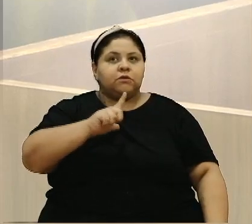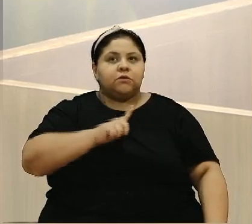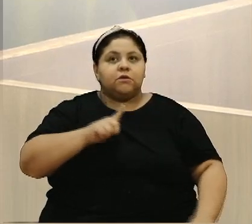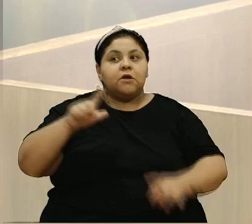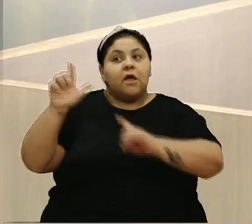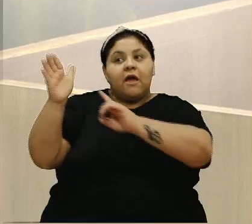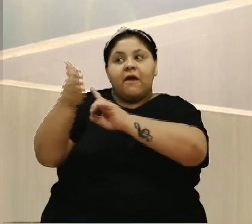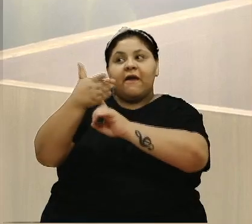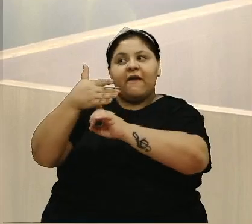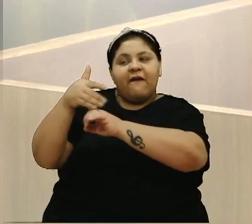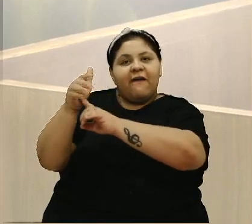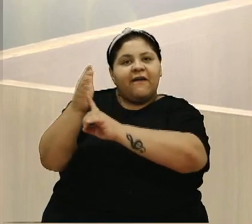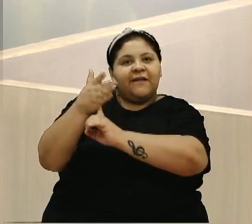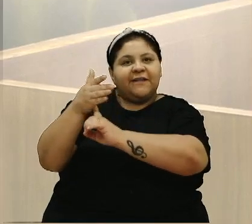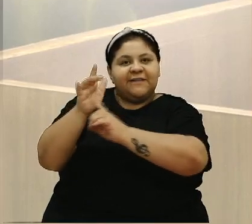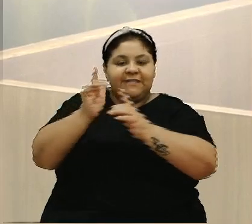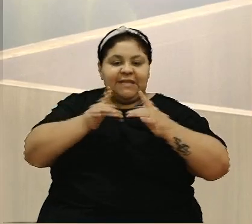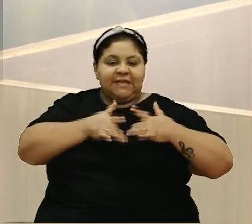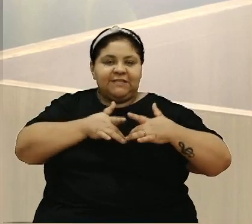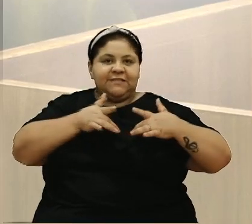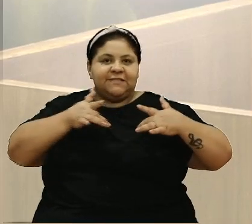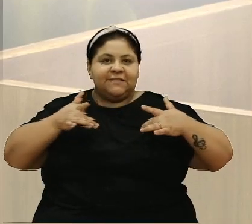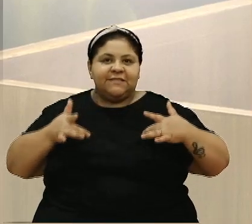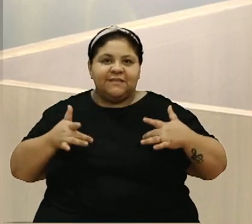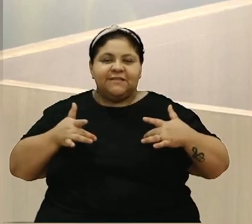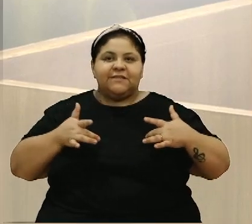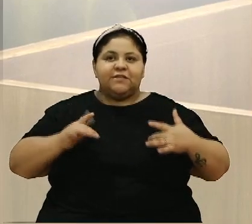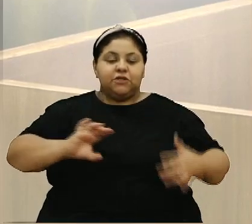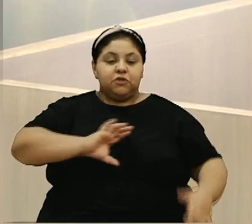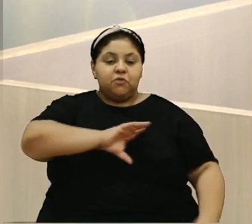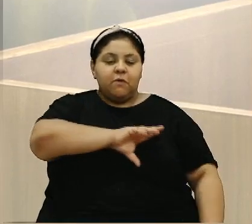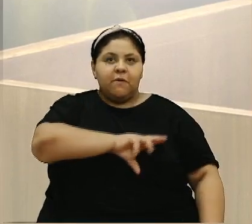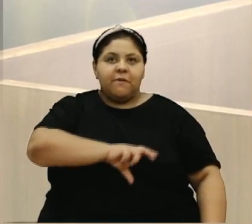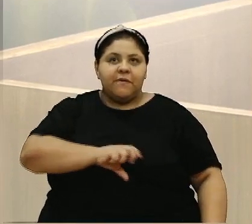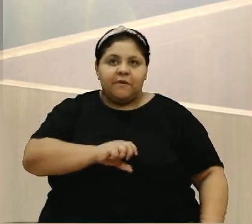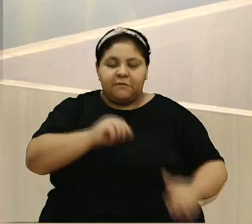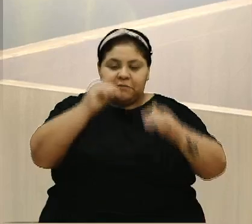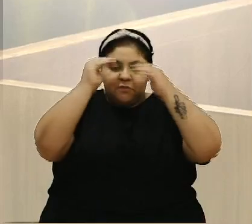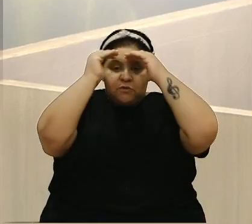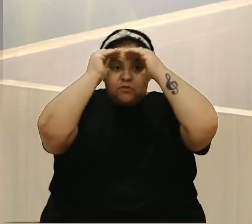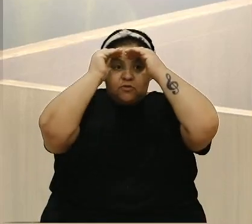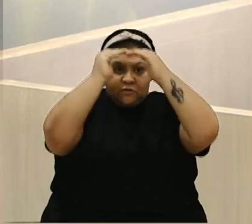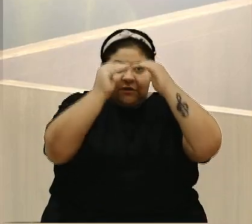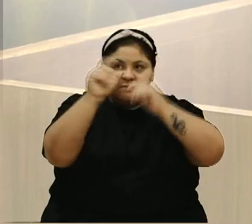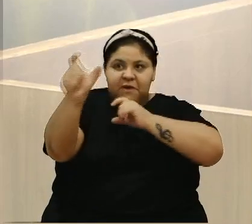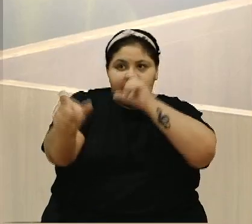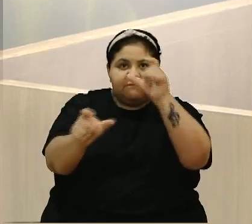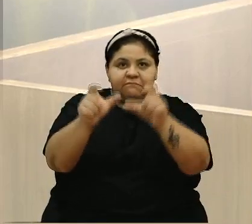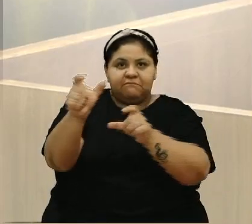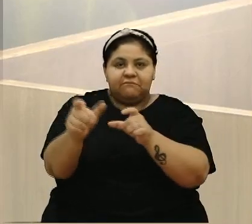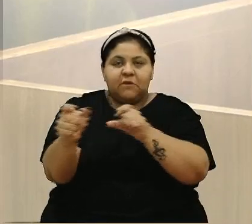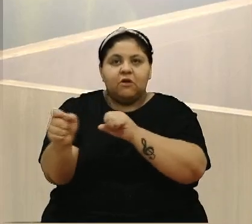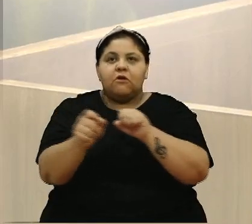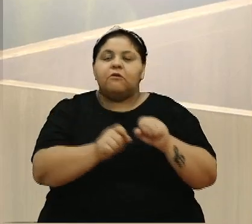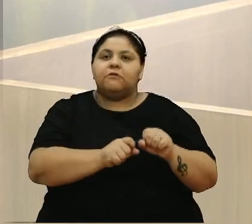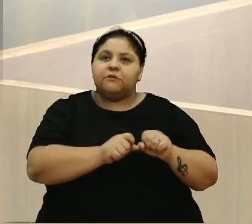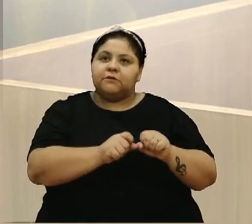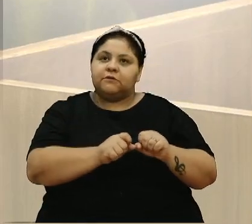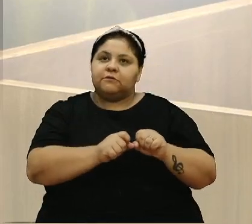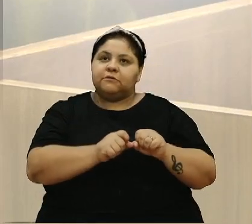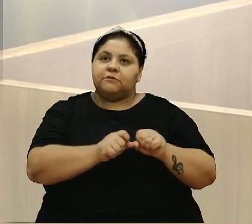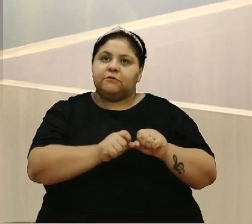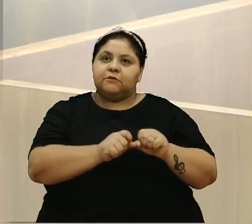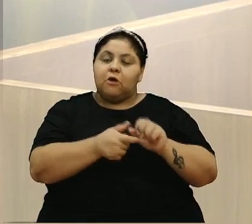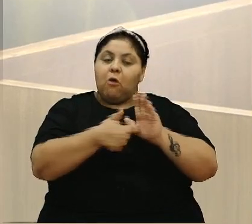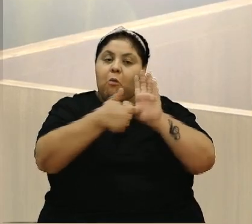bandeira da solidariedade, da generosidade, do respeito ao outro, para podermos dar o